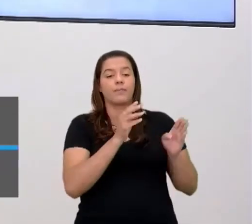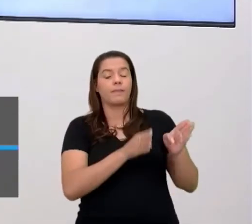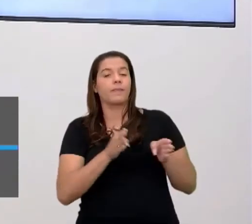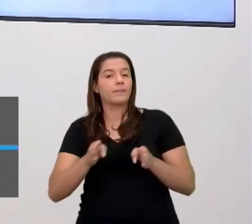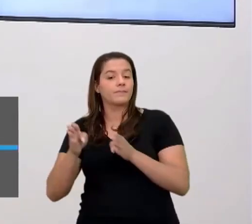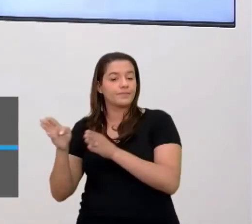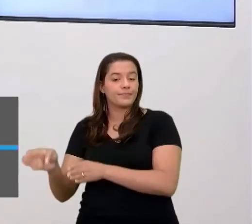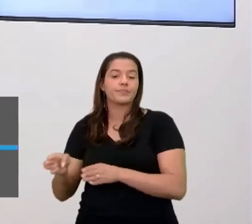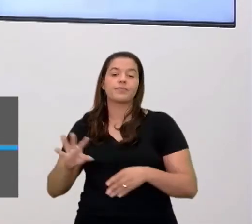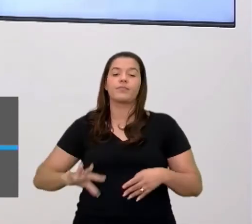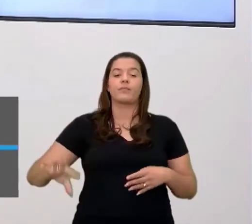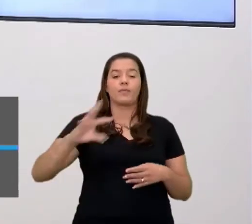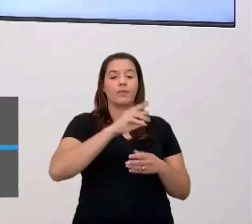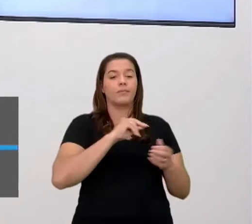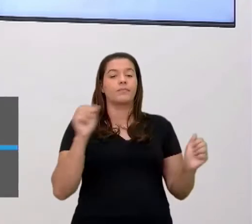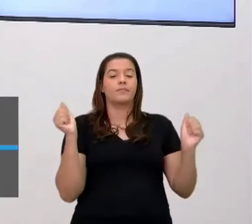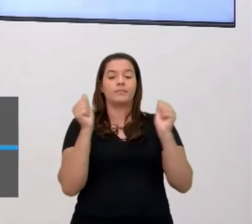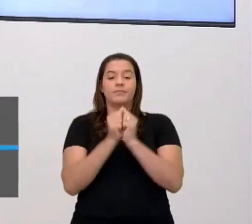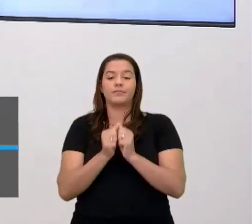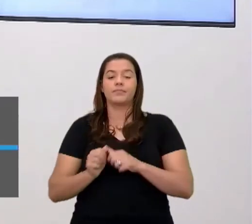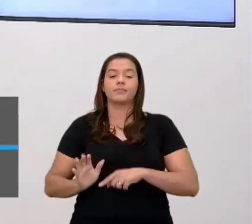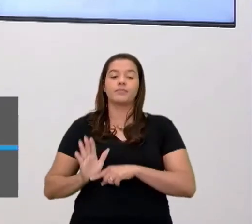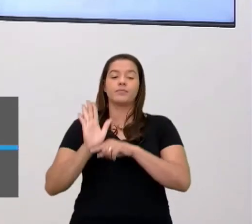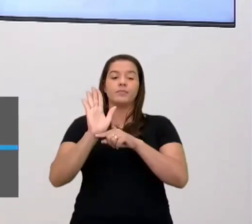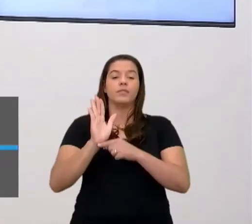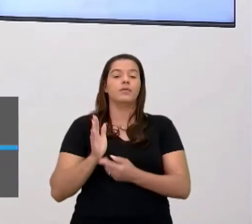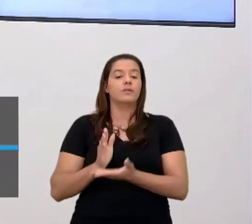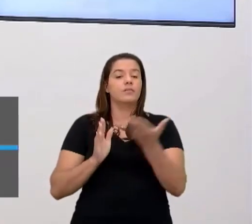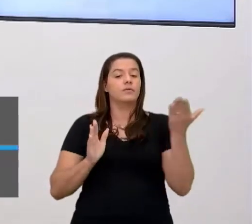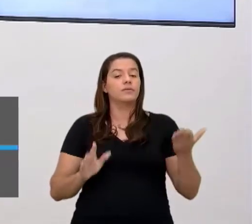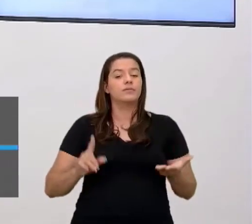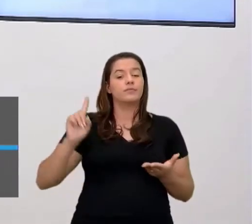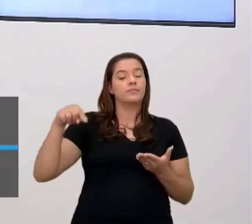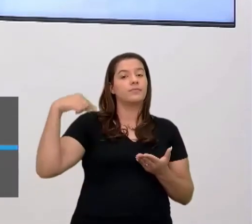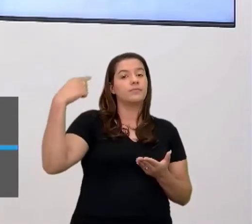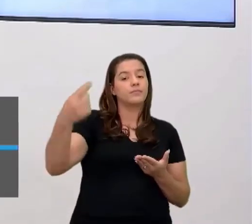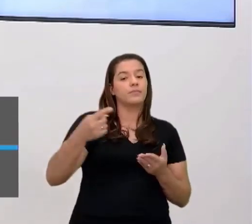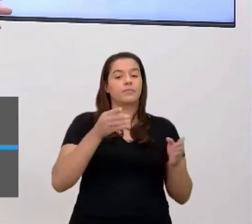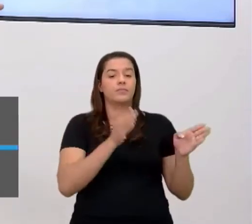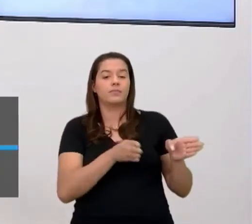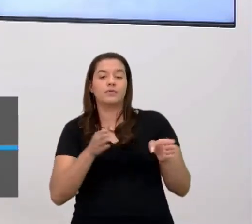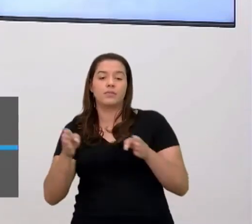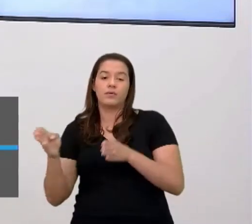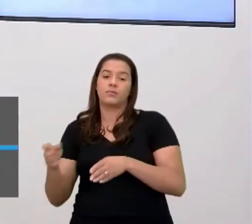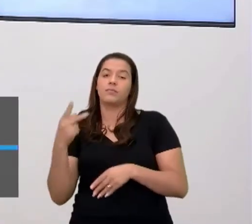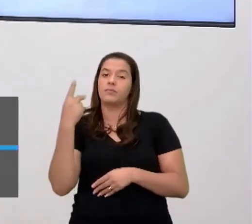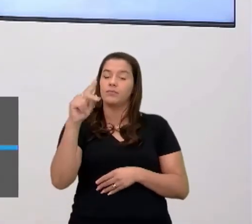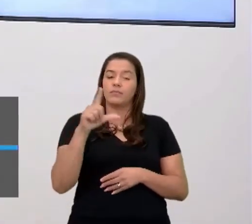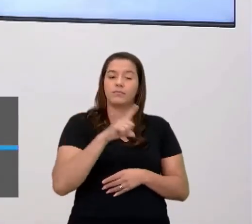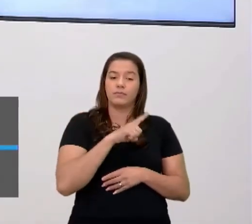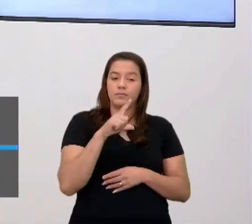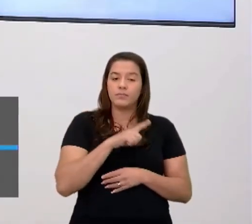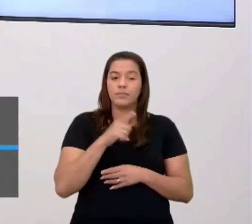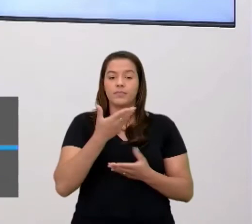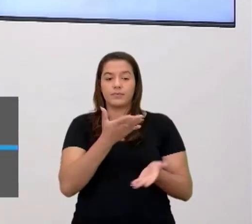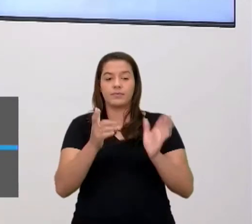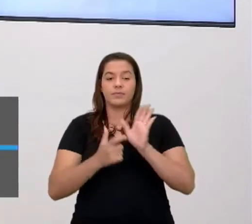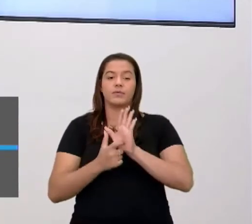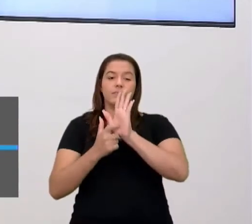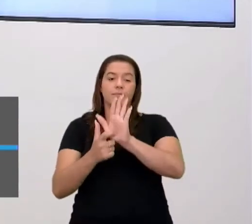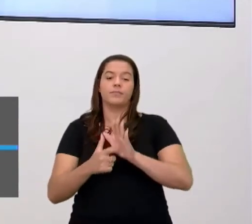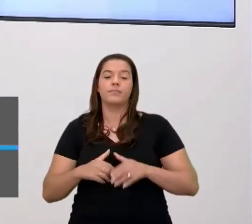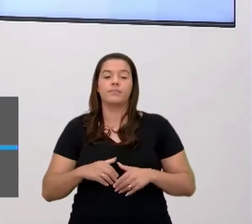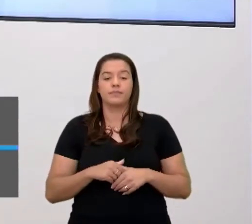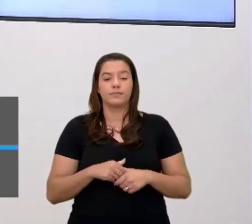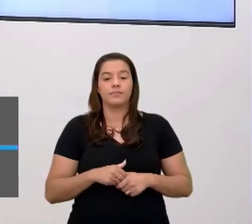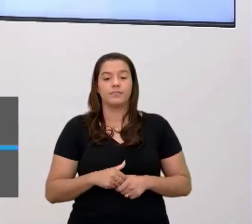de sistematização, tá? Isso vai ajudá-los lá na hora que vocês estiverem organizando o material que vocês têm para fazer a apresentação